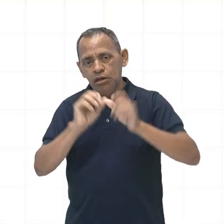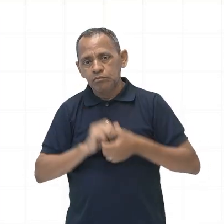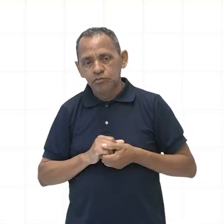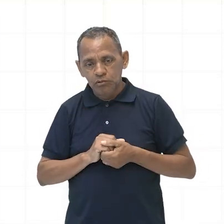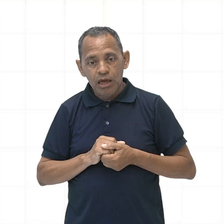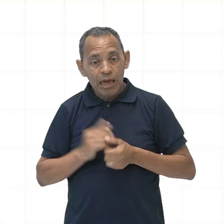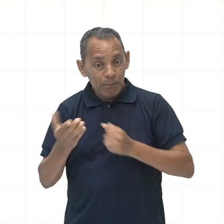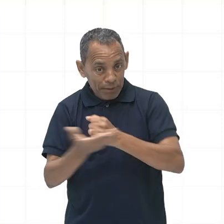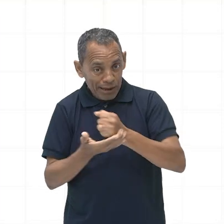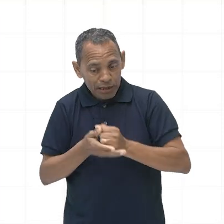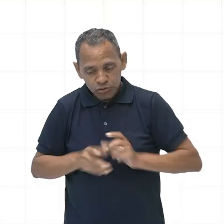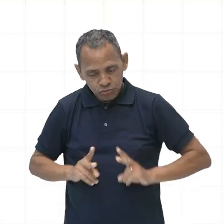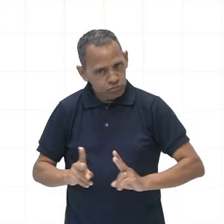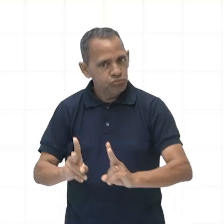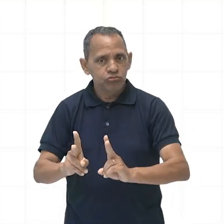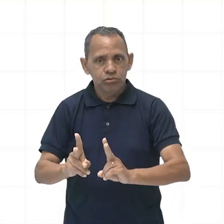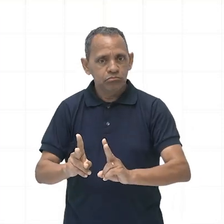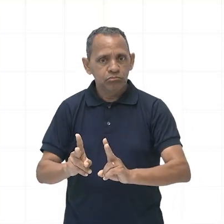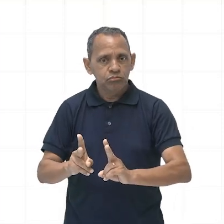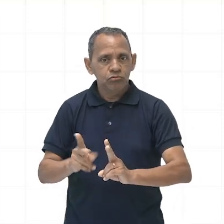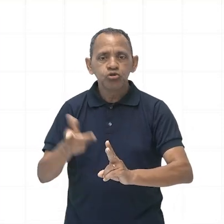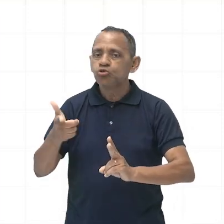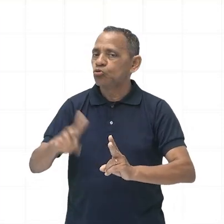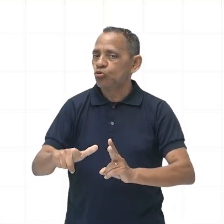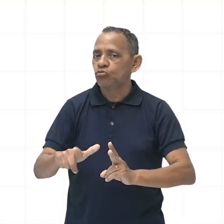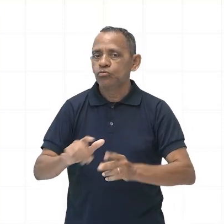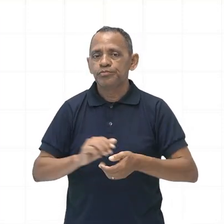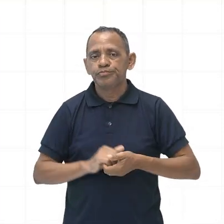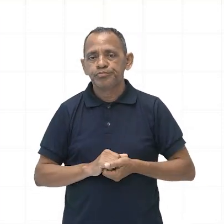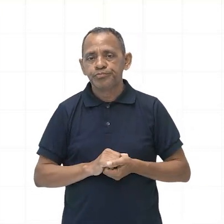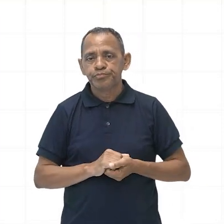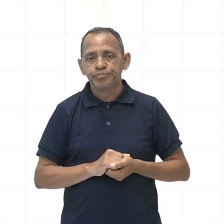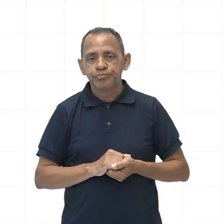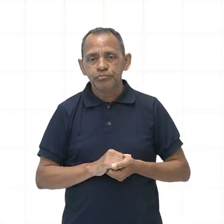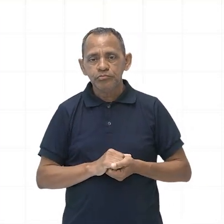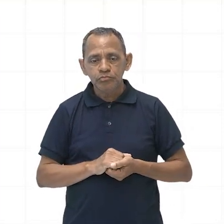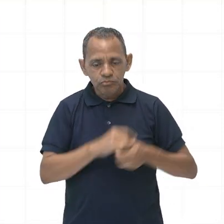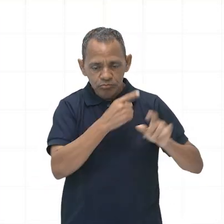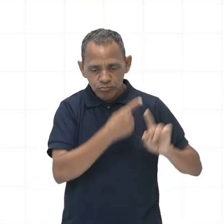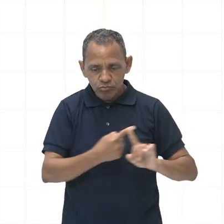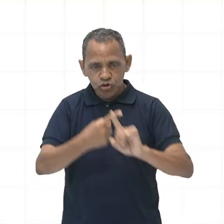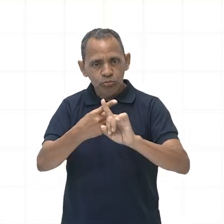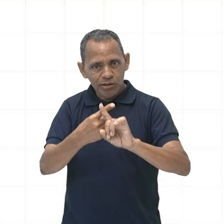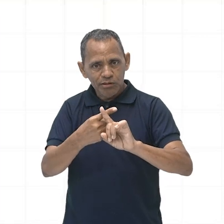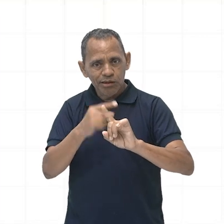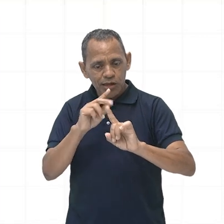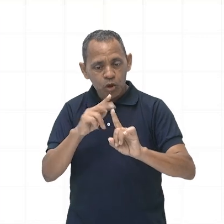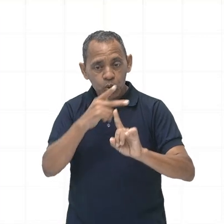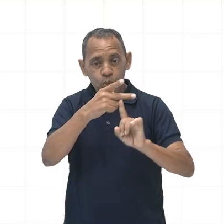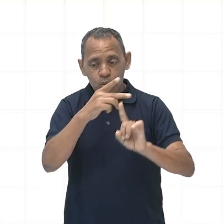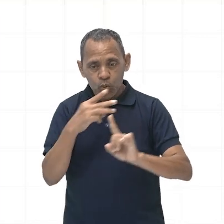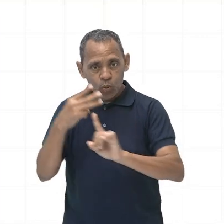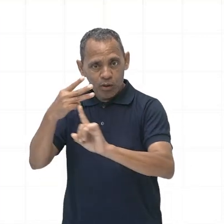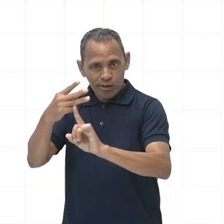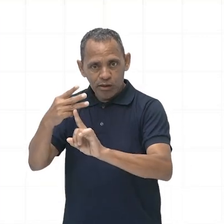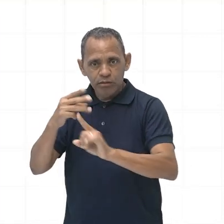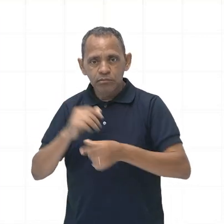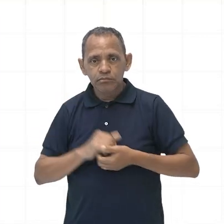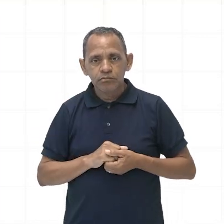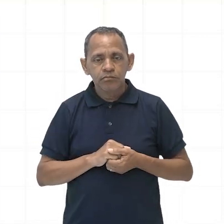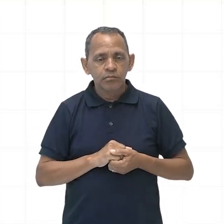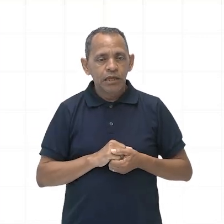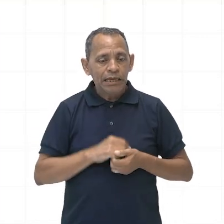a base ou repetir a base, né, dá no mesmo, e multiplicar os expoentes. Então, nós vamos multiplicar o